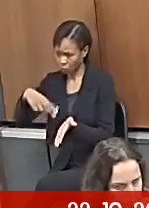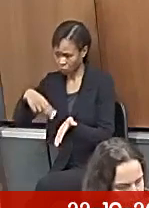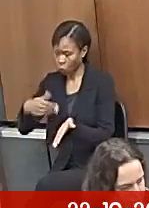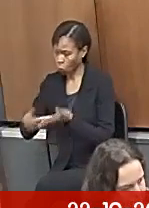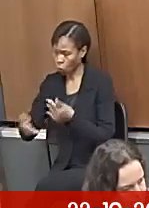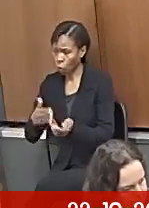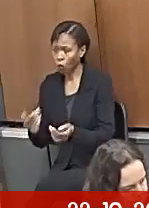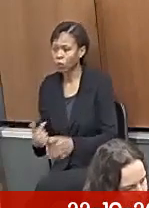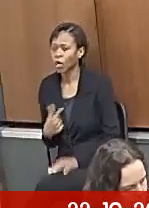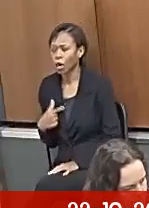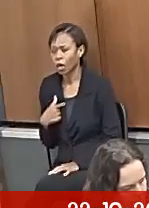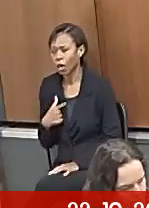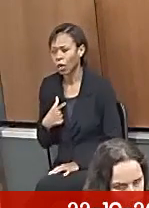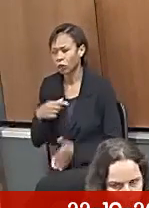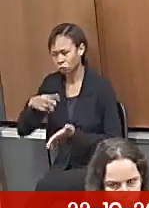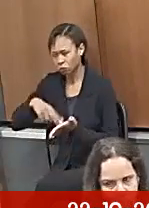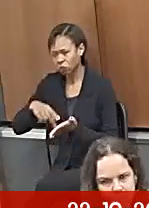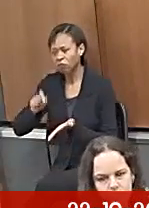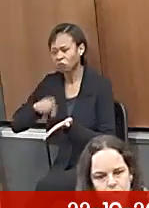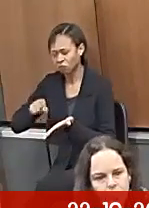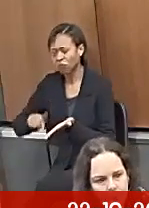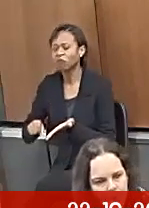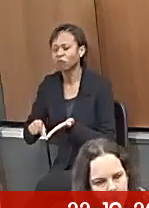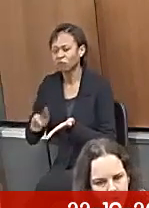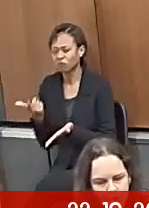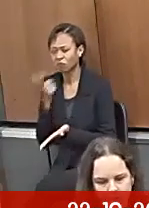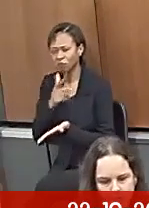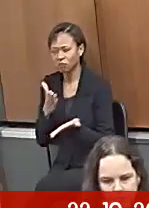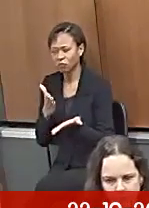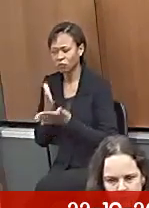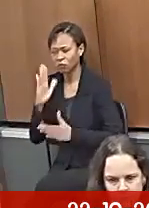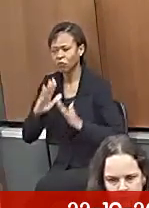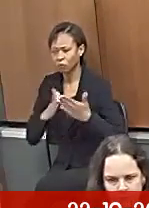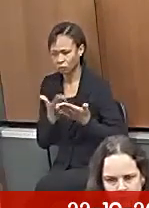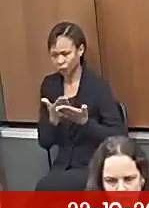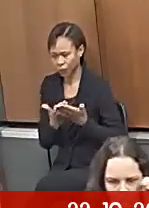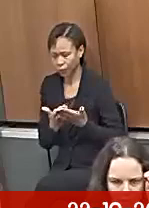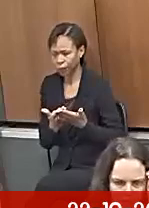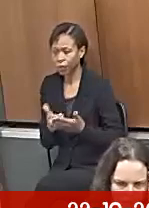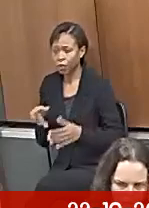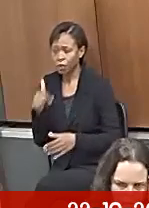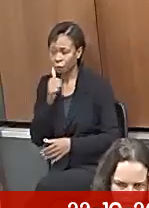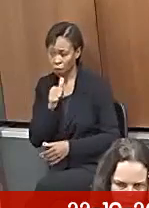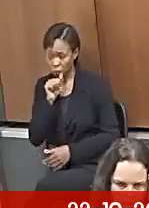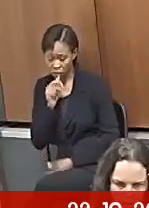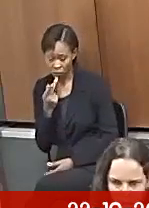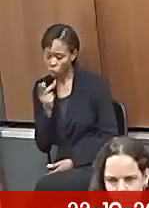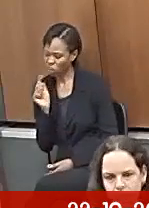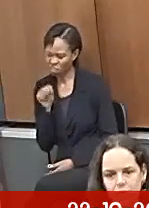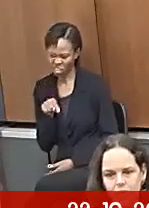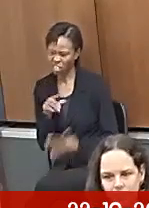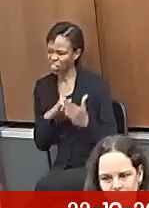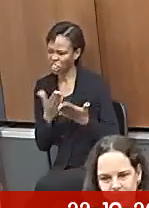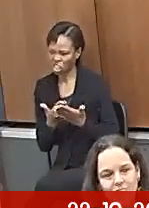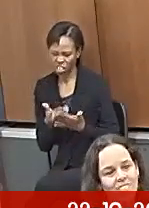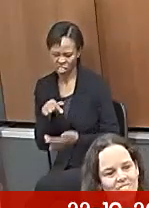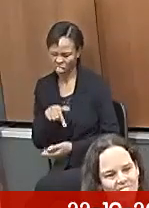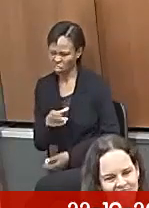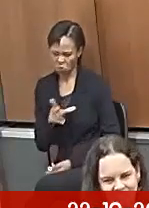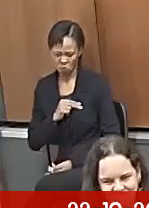coisa. Eu fiz, entrei na escola. Minha mãe chegou no momento e falou assim, essa escola não te merece, vou te mandar para outra